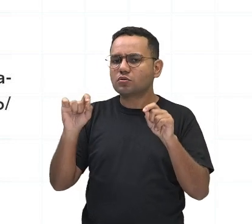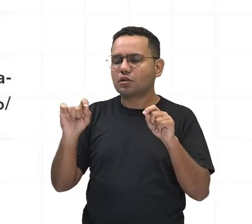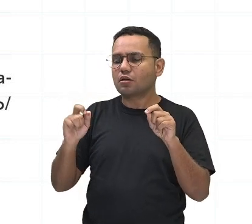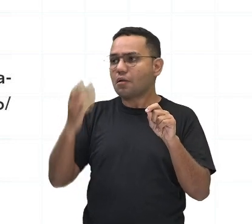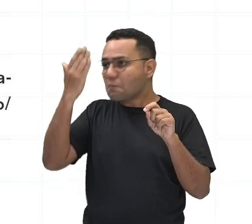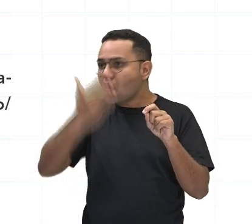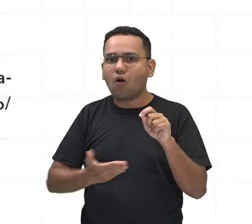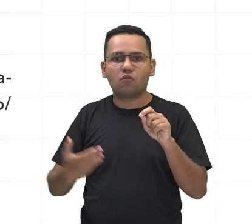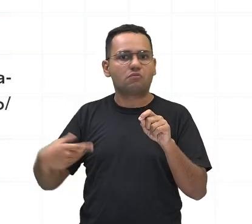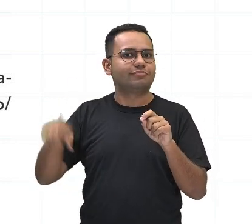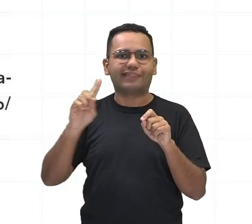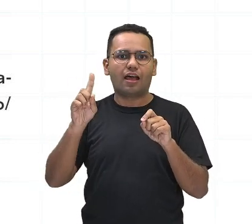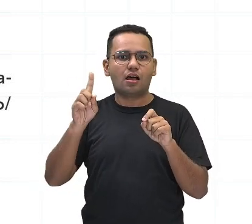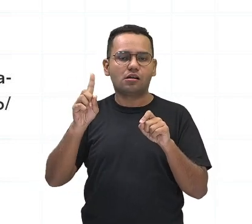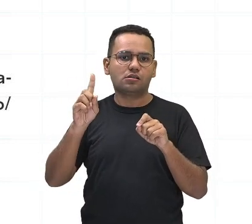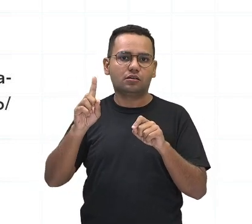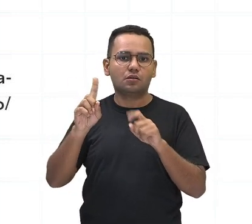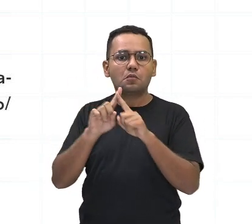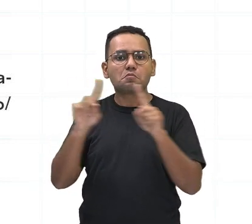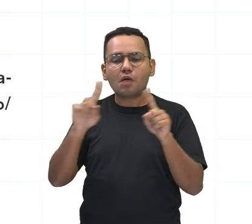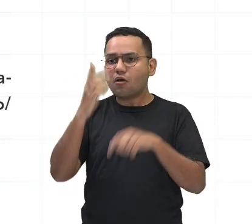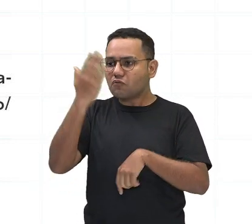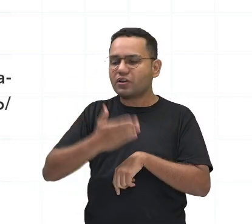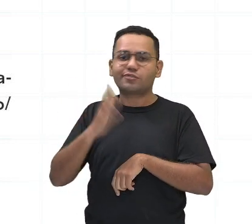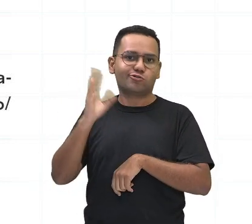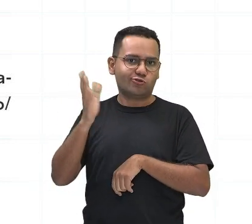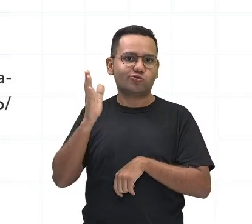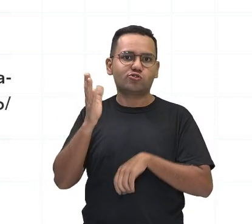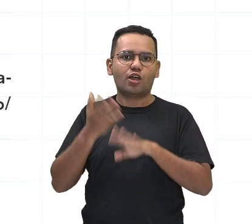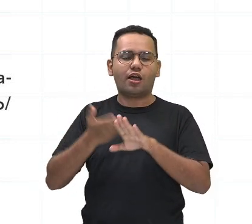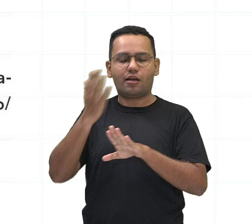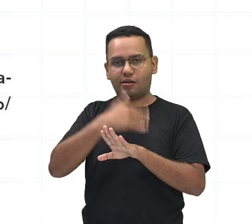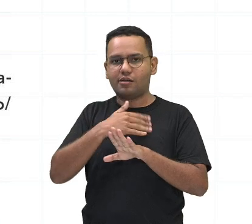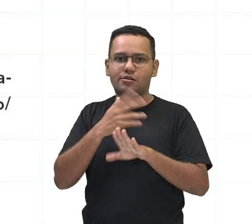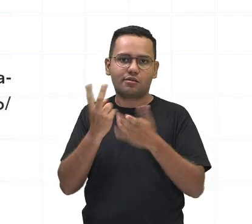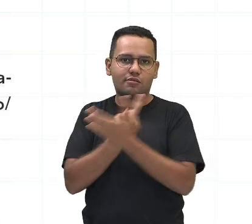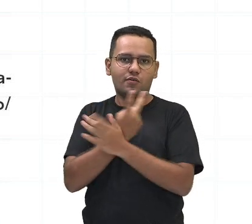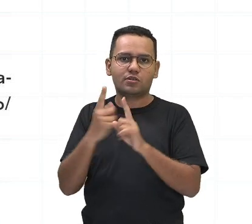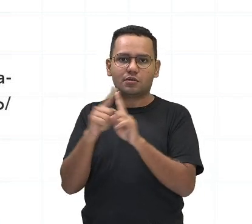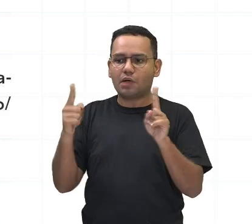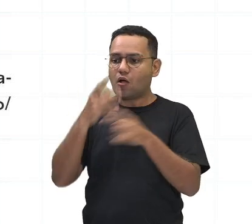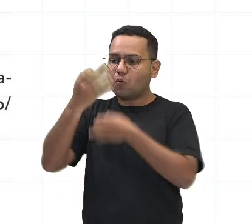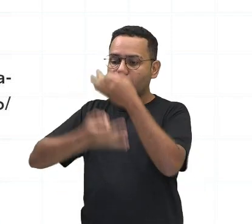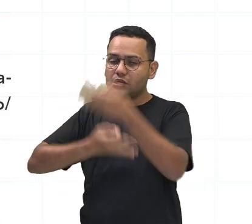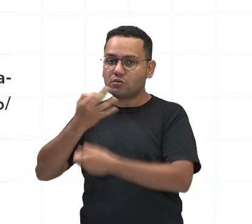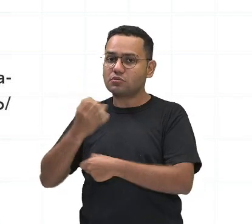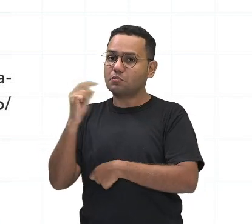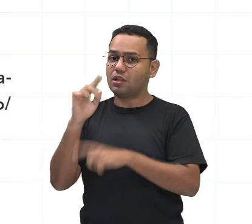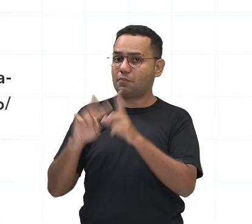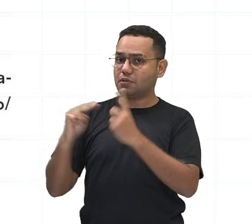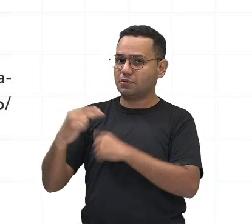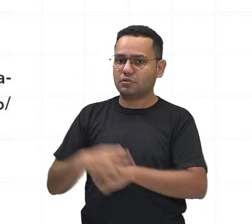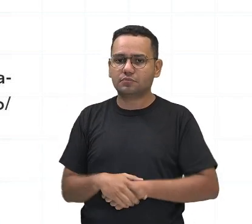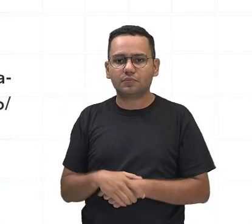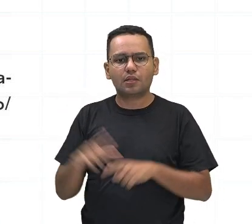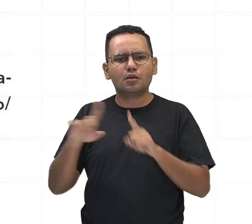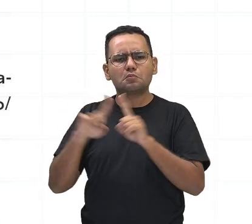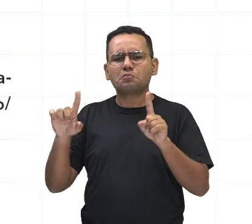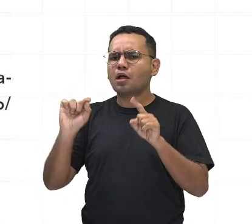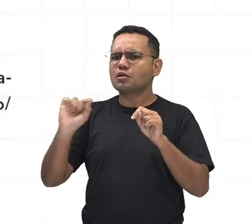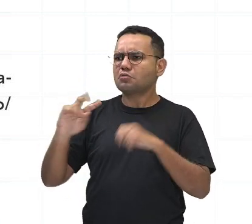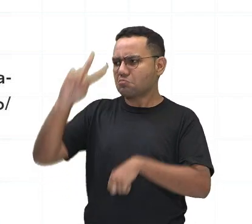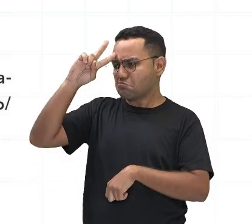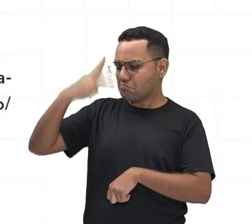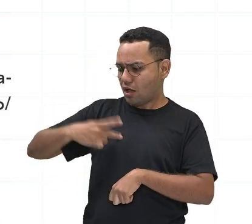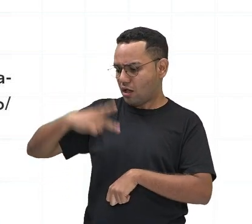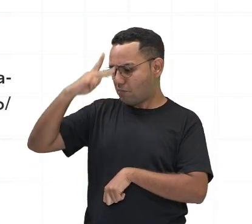tá? A opinião não é o fato. O fato realmente aconteceu, a opinião é o meu ponto de vista sobre aquele fato. Trata-se de um julgamento pessoal. Minha